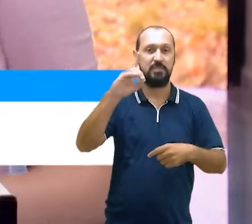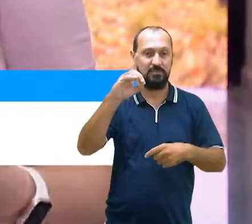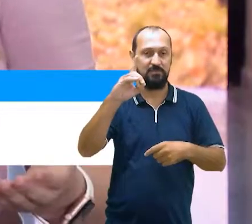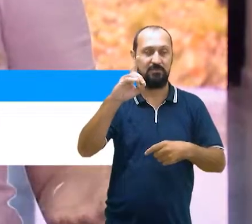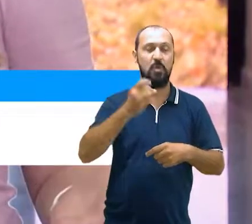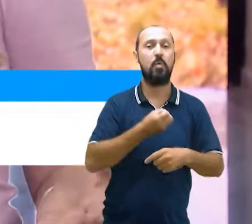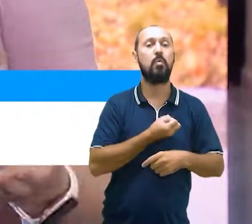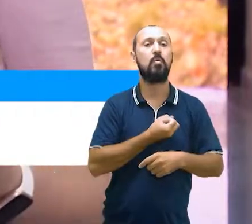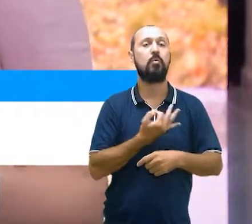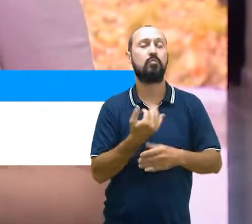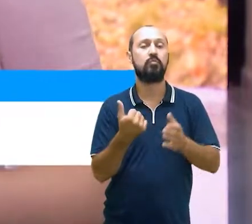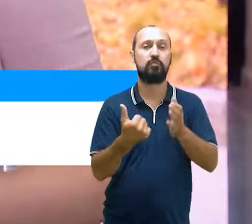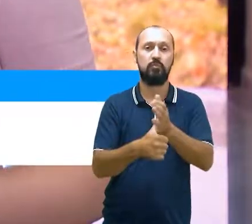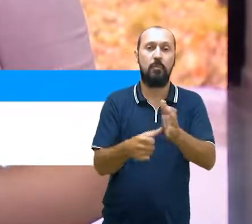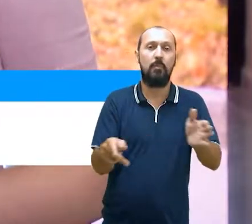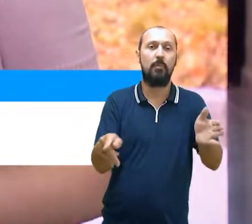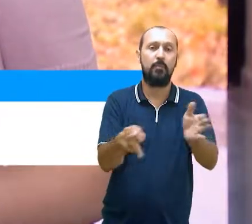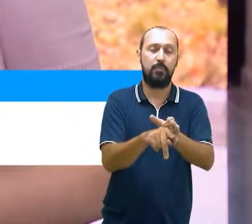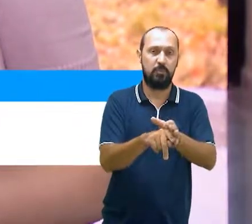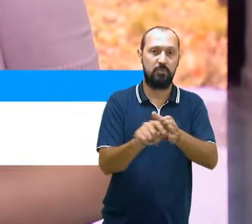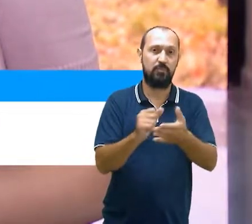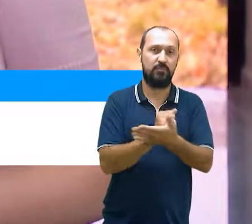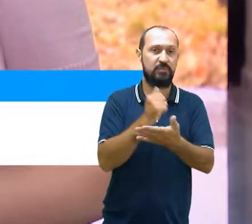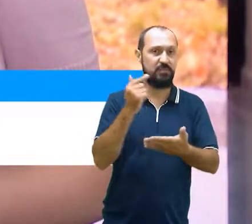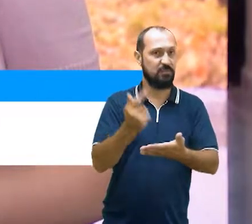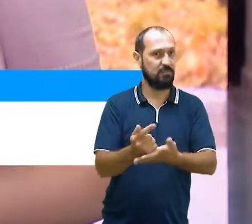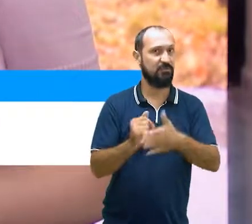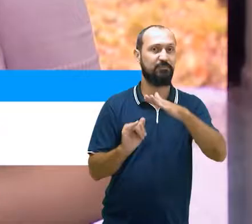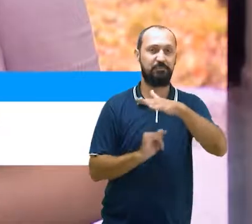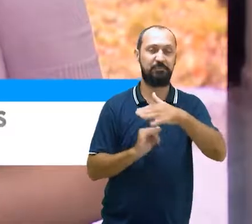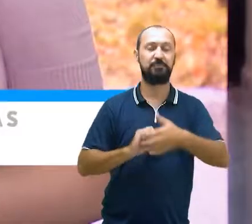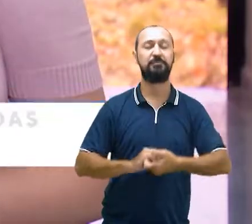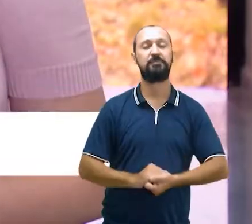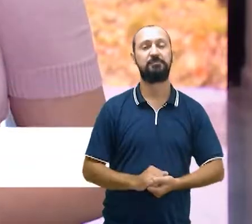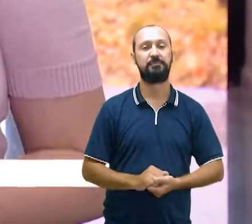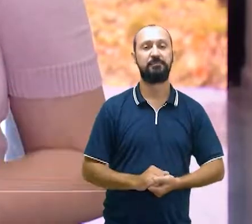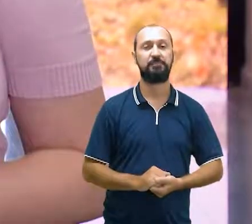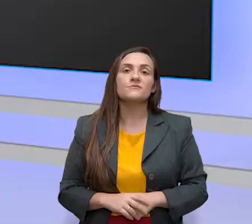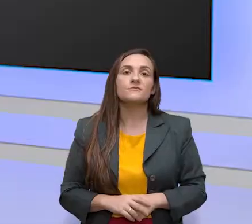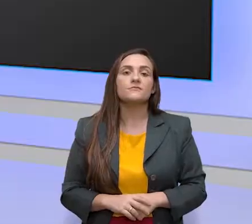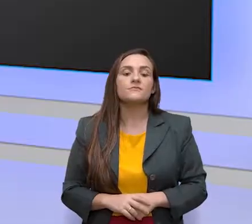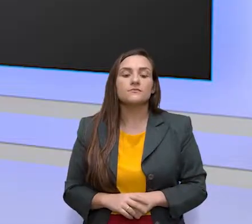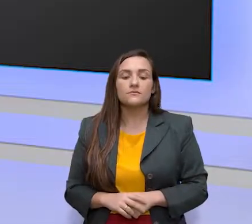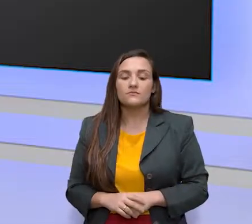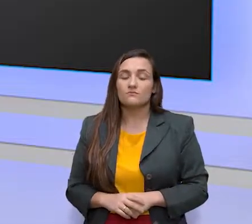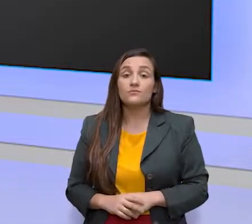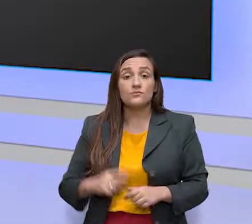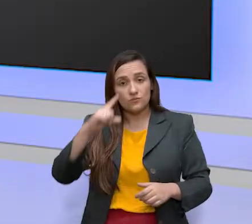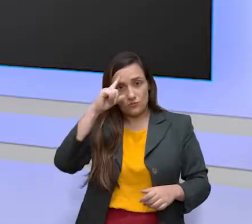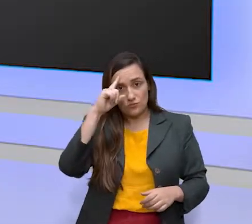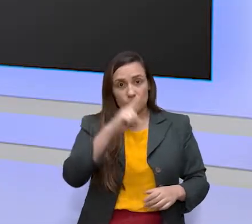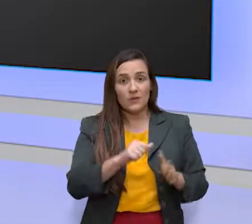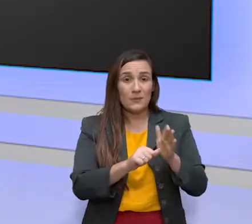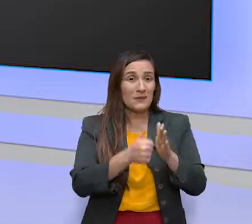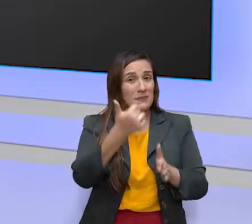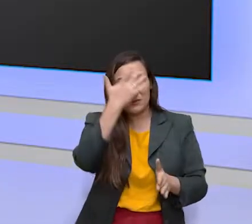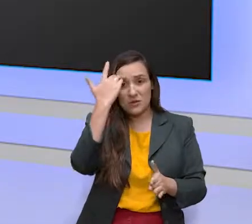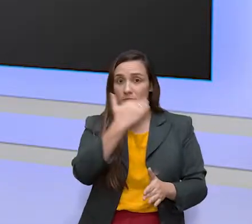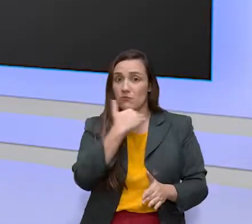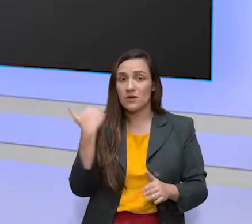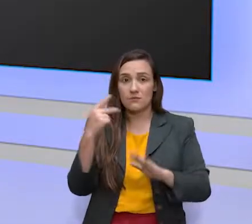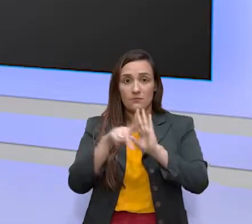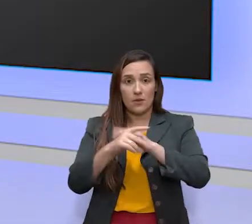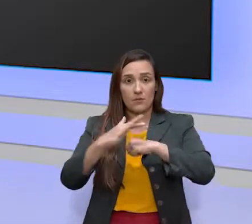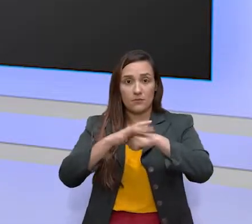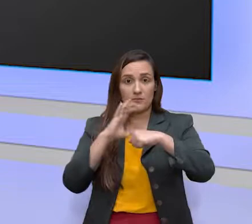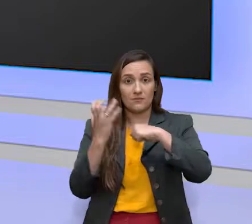Doença ou um documento emitido por órgão oficial. O dia que marca o primeiro óbito em